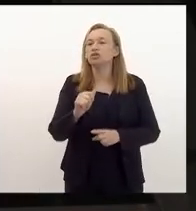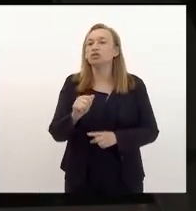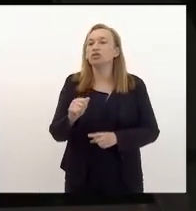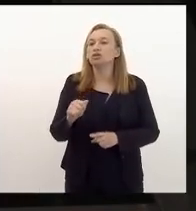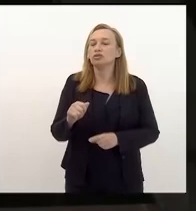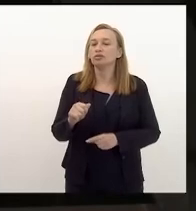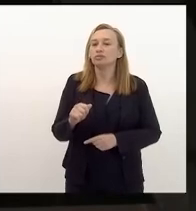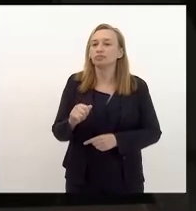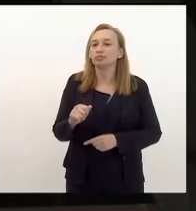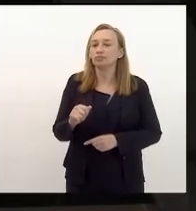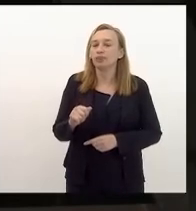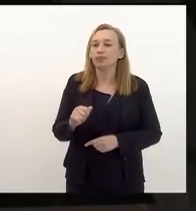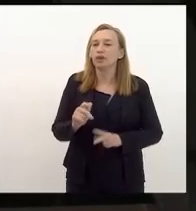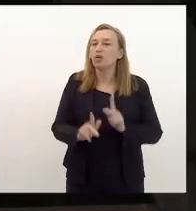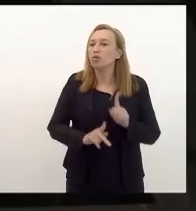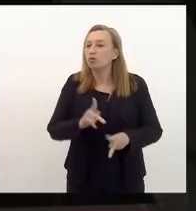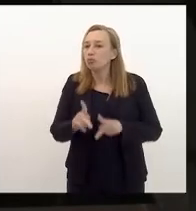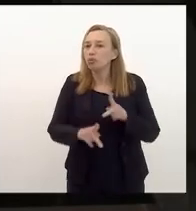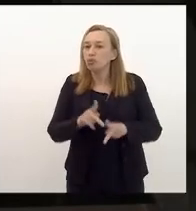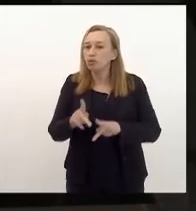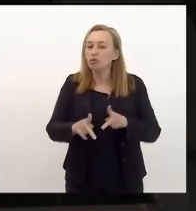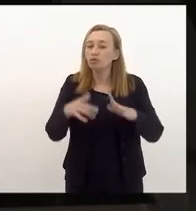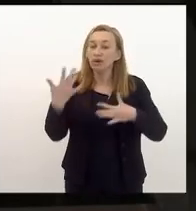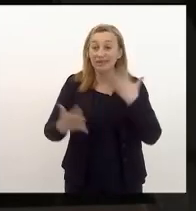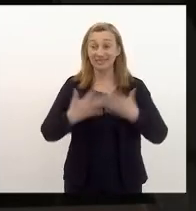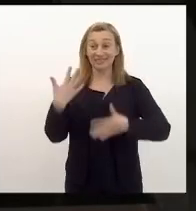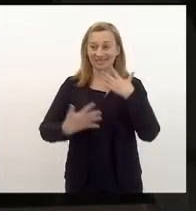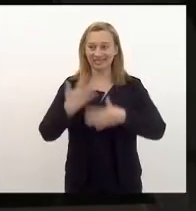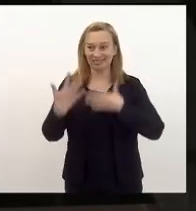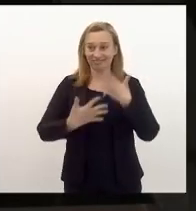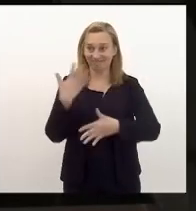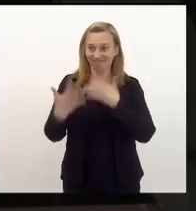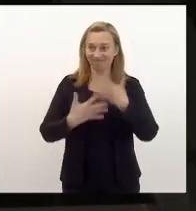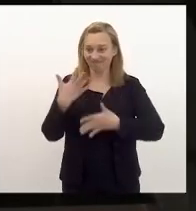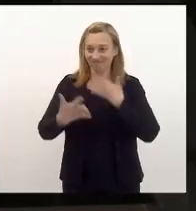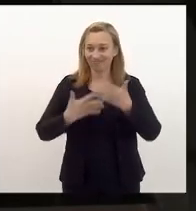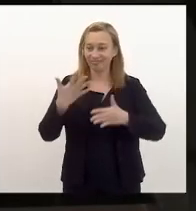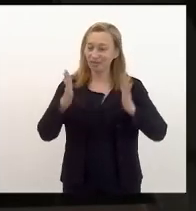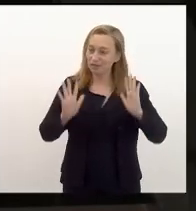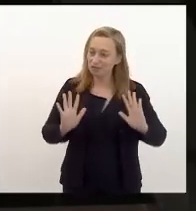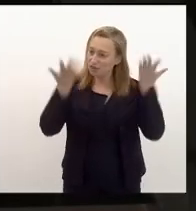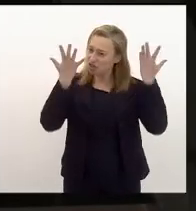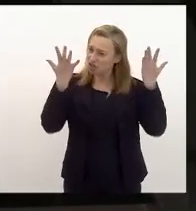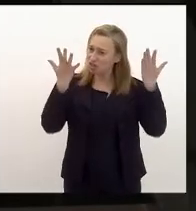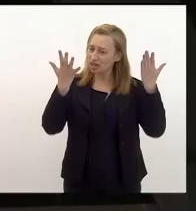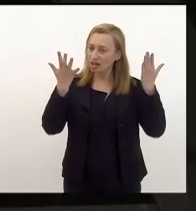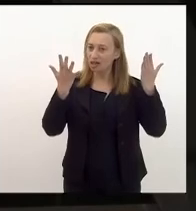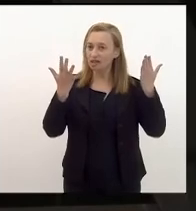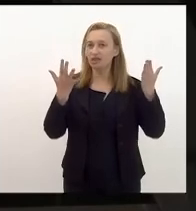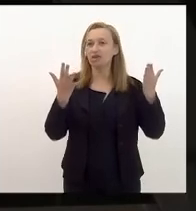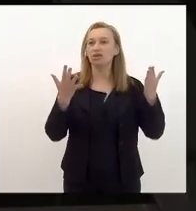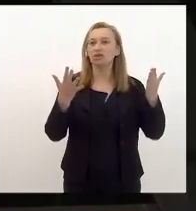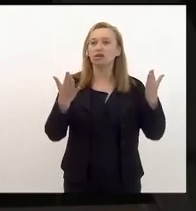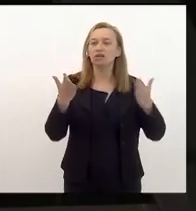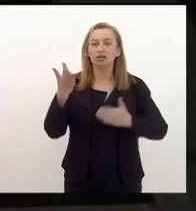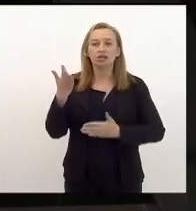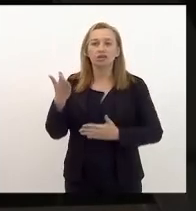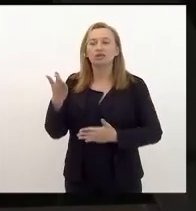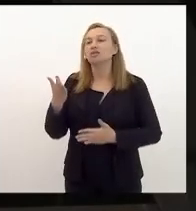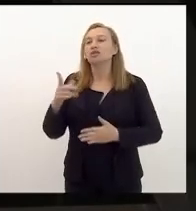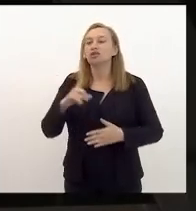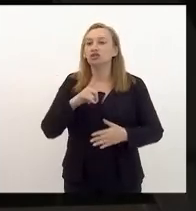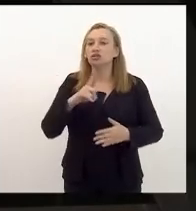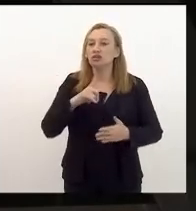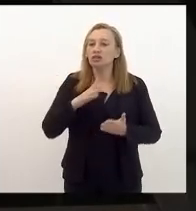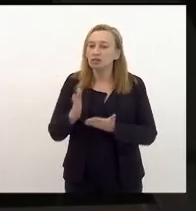leva o povo a muita alegria, a comemorar o sucesso que tiveram na